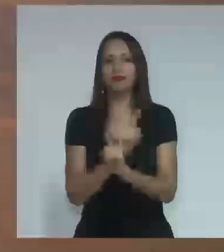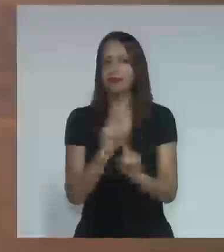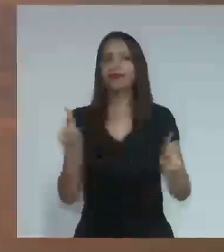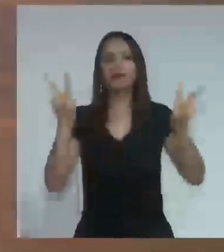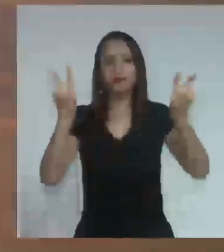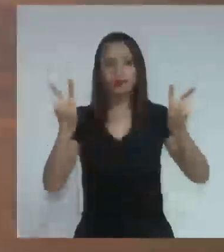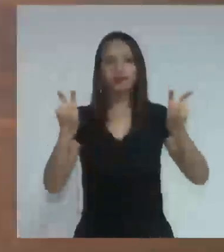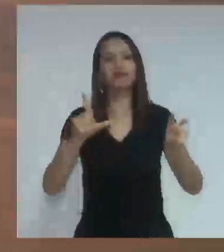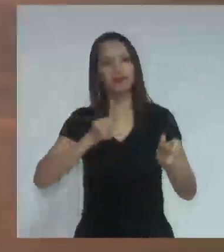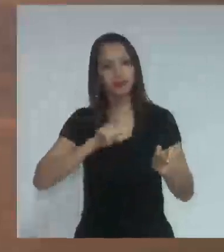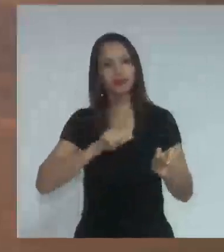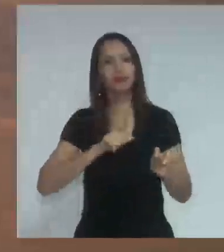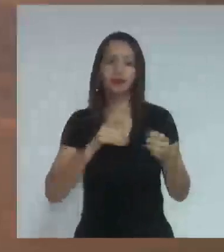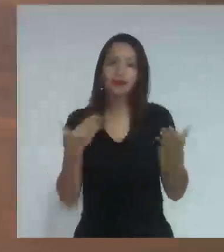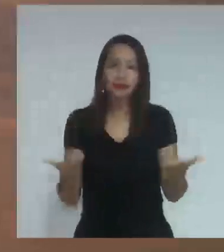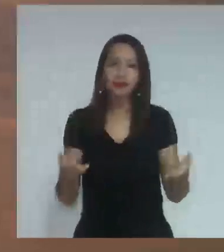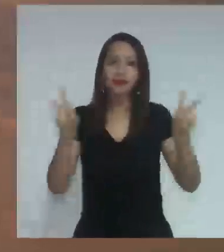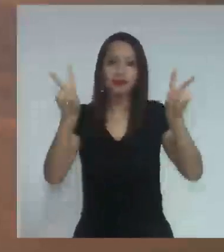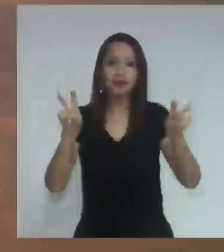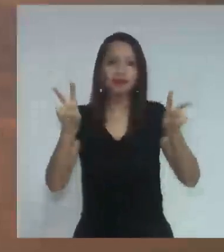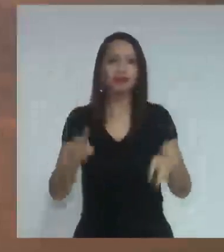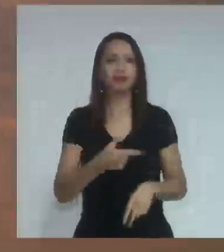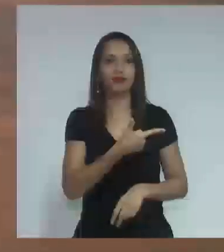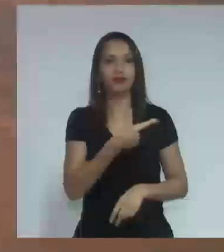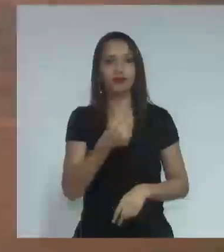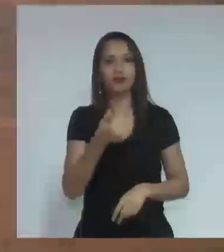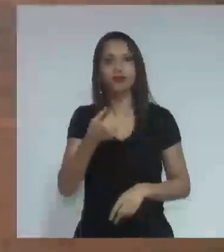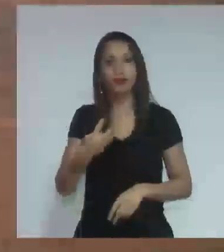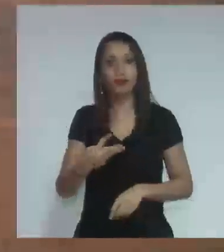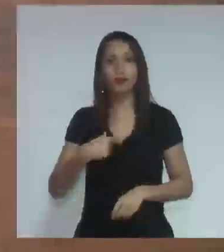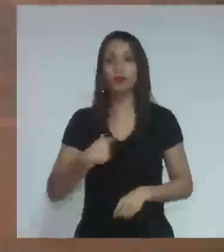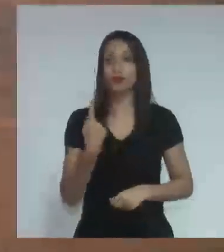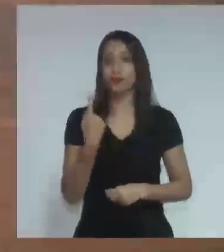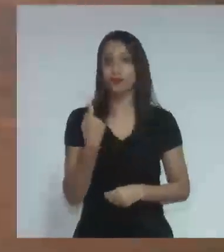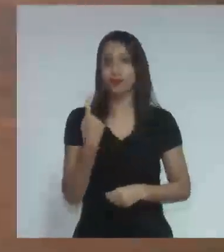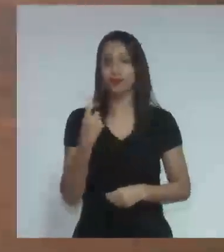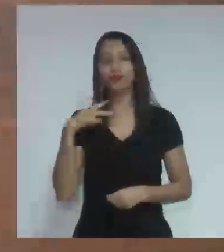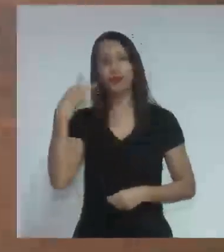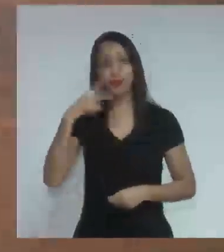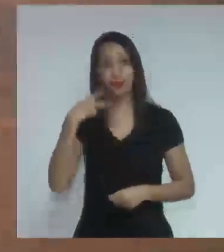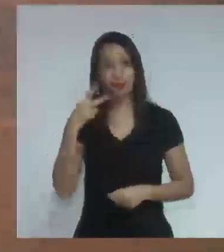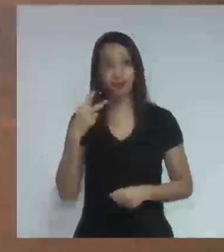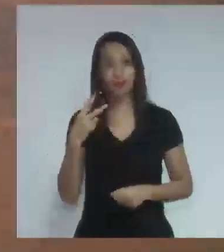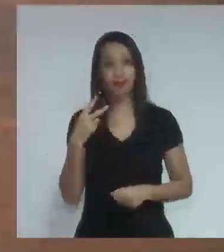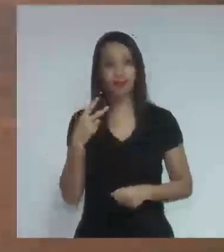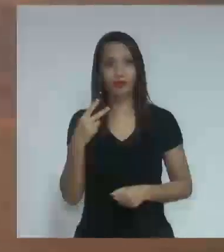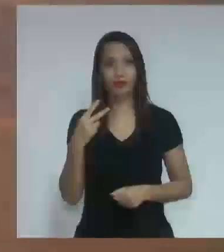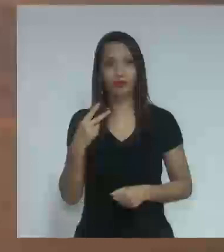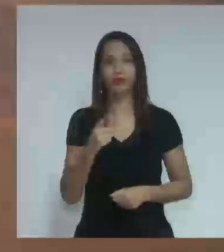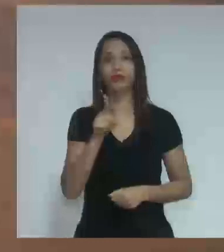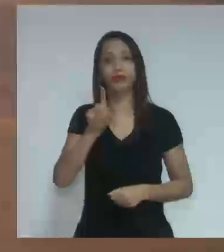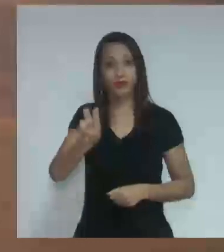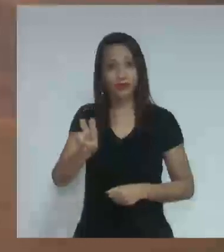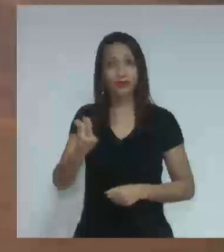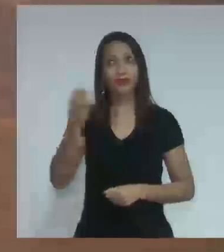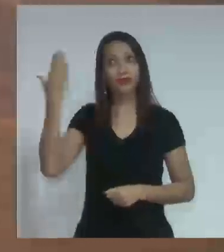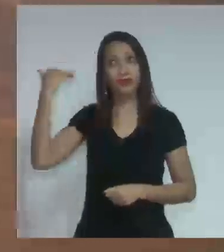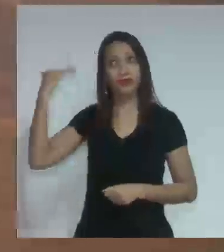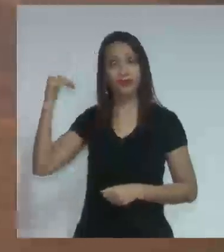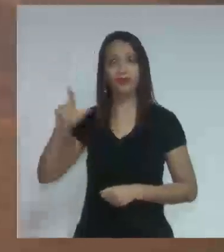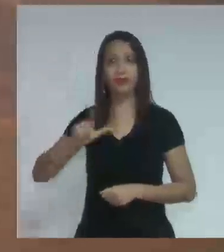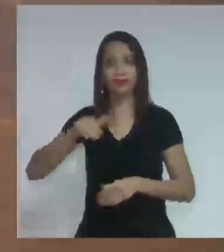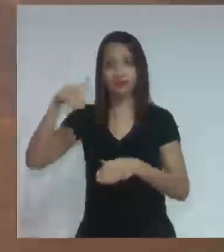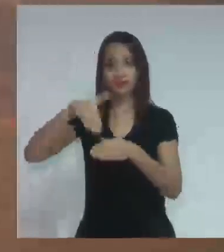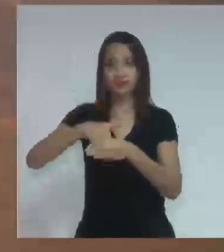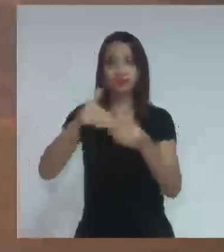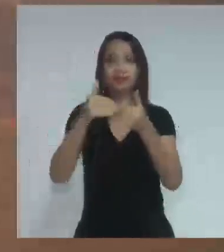motivo, mas teria motivo. Porque em 2013, eu fui o único vereador dos 15 vereadores da época, que